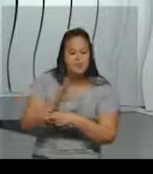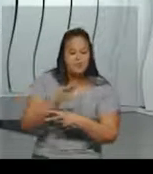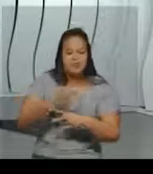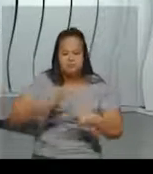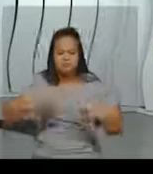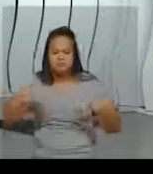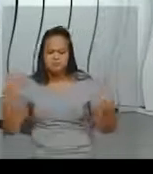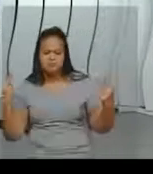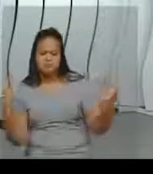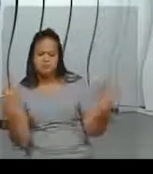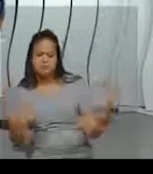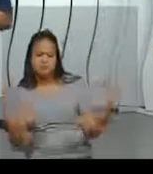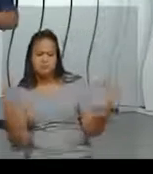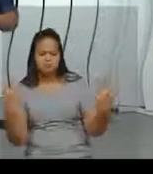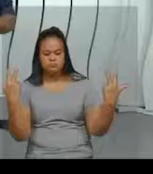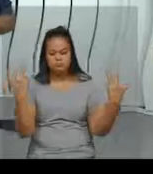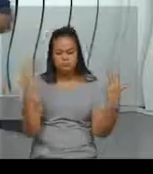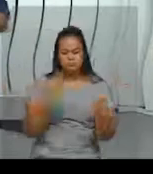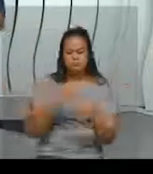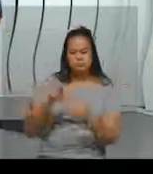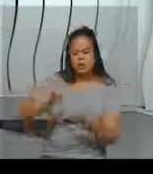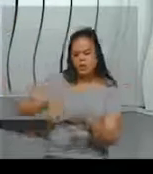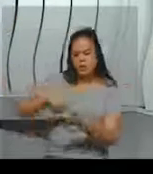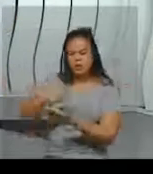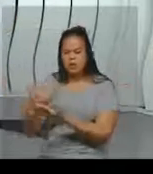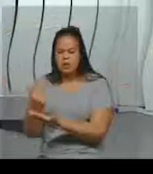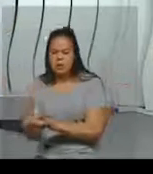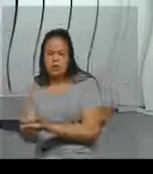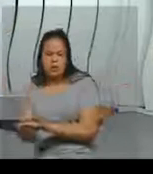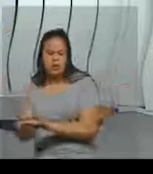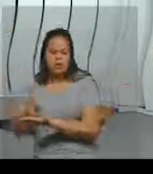que vem ali, né,